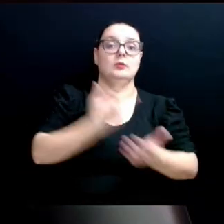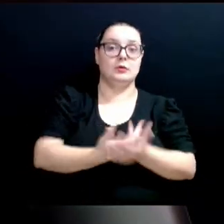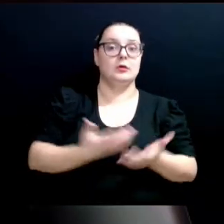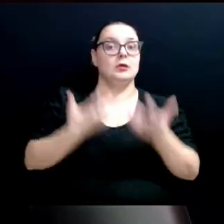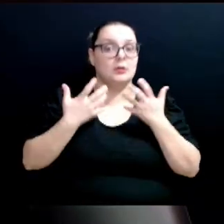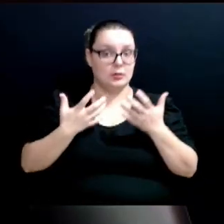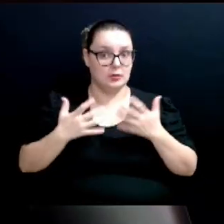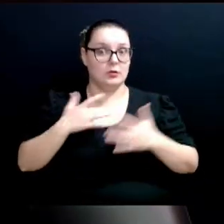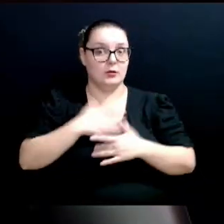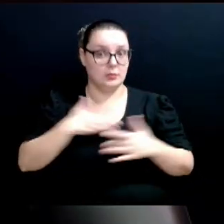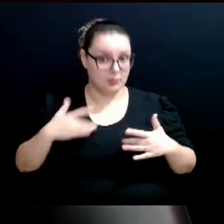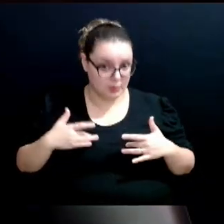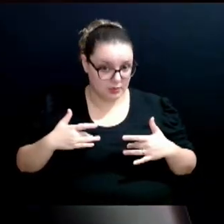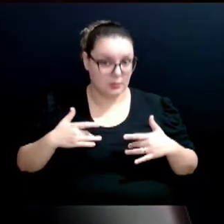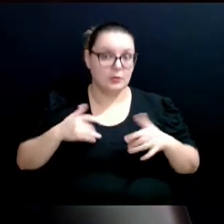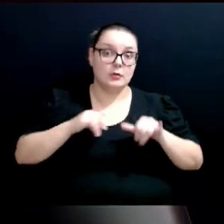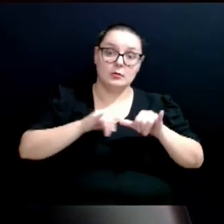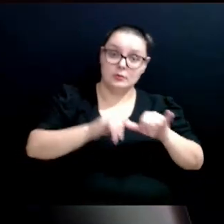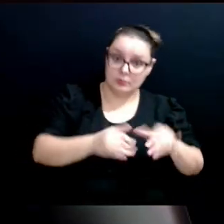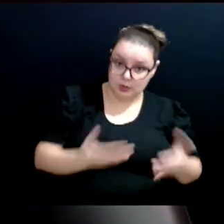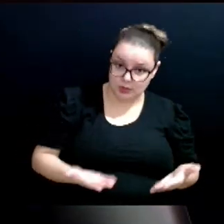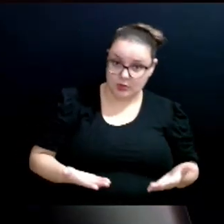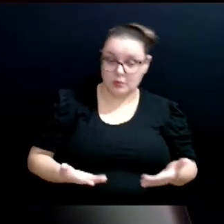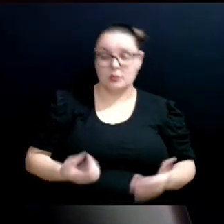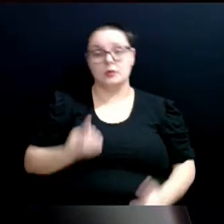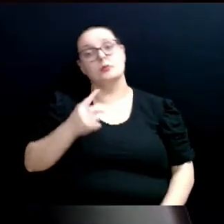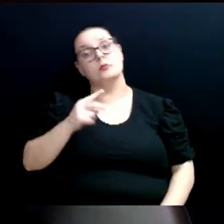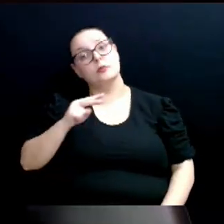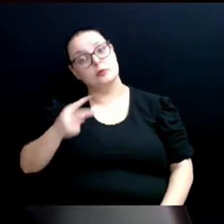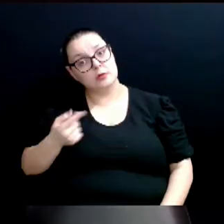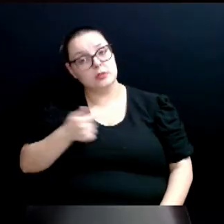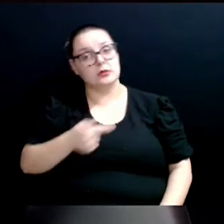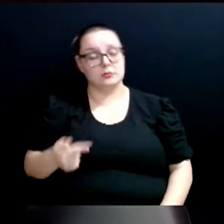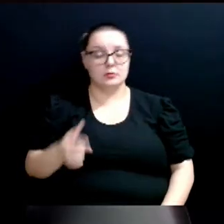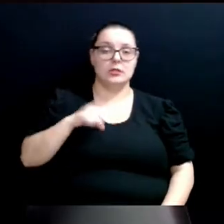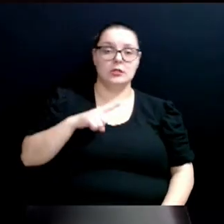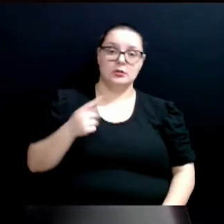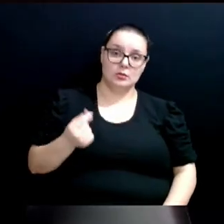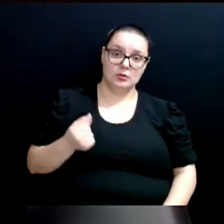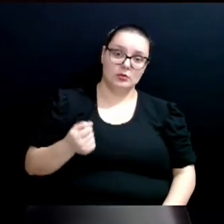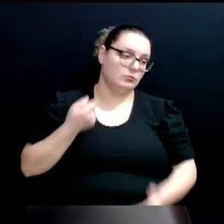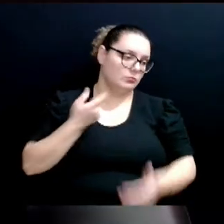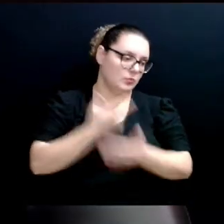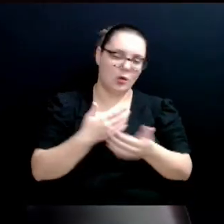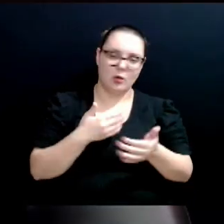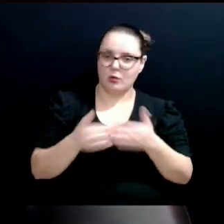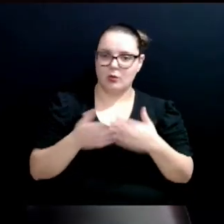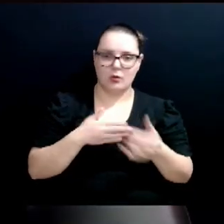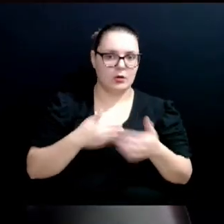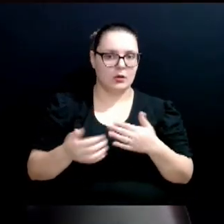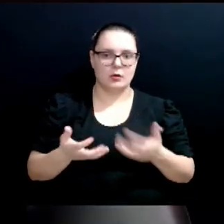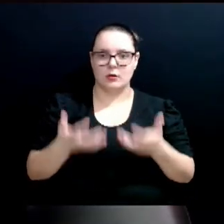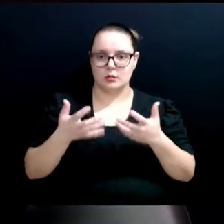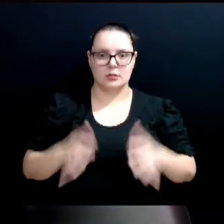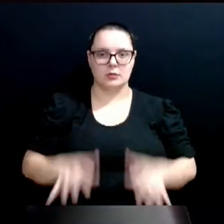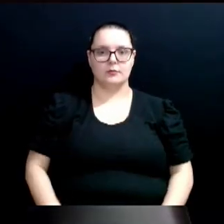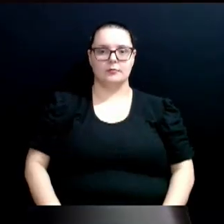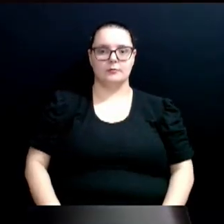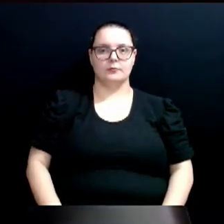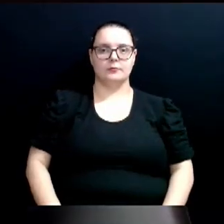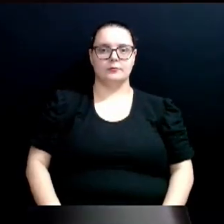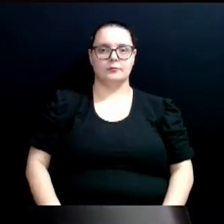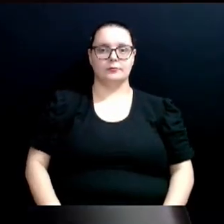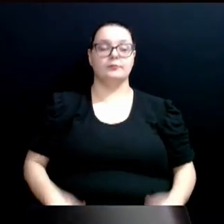também, né, no mercado. E uma vez por semana você vai ter esse dinheiro para você comprar na escola o lanche que você quer. Então, é você